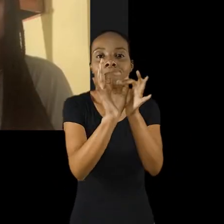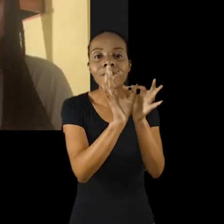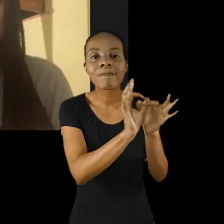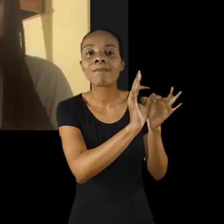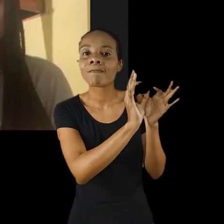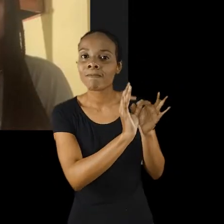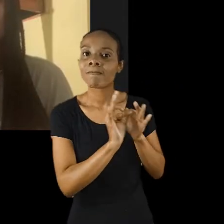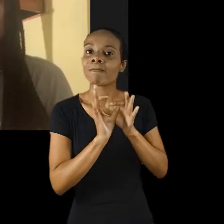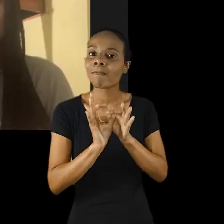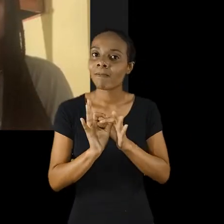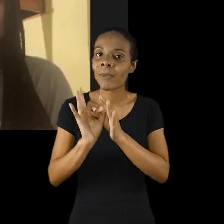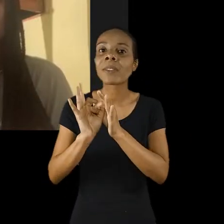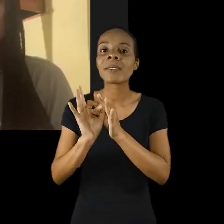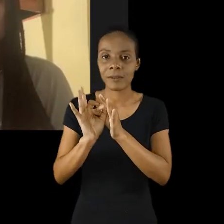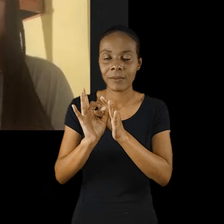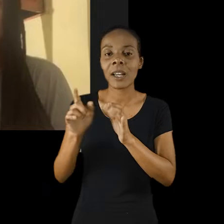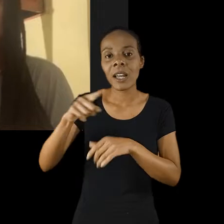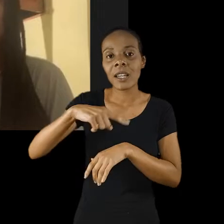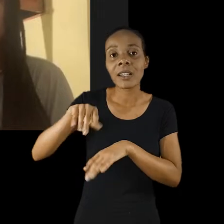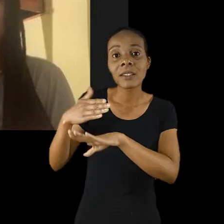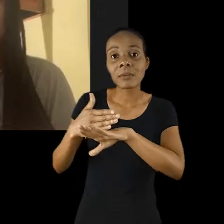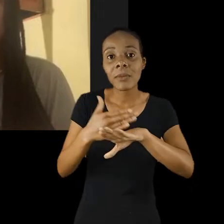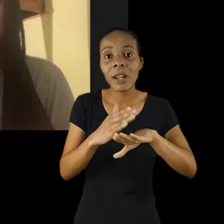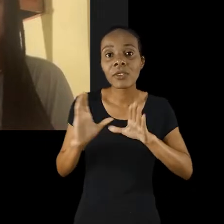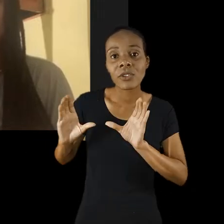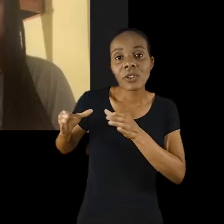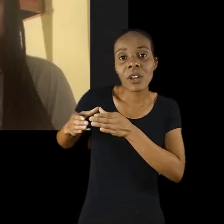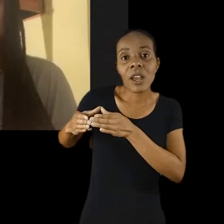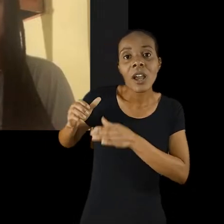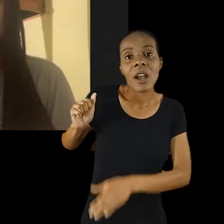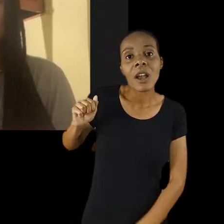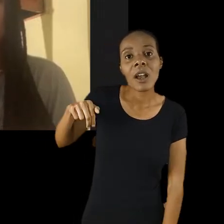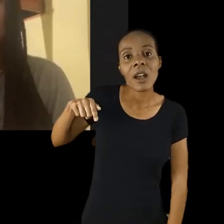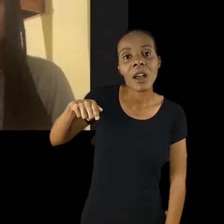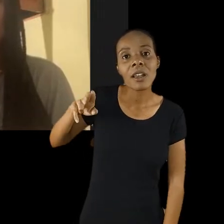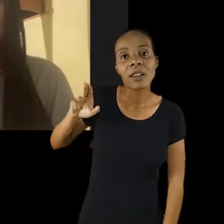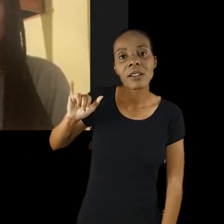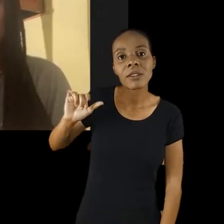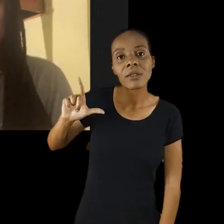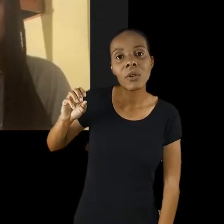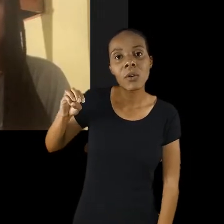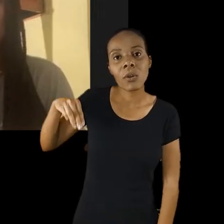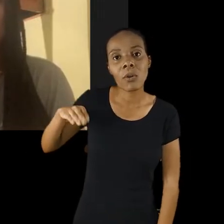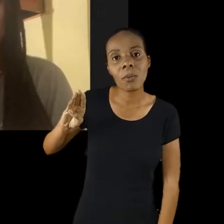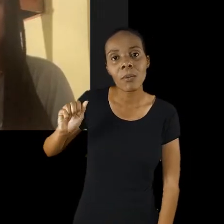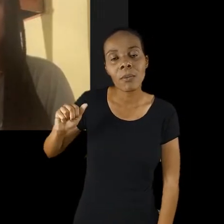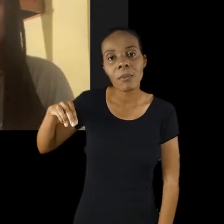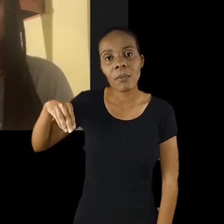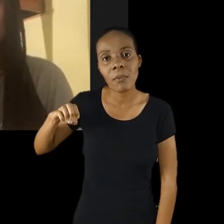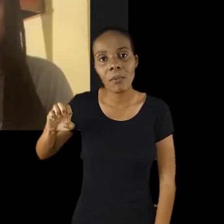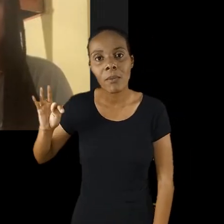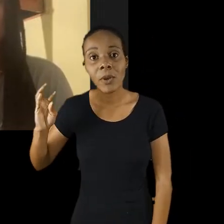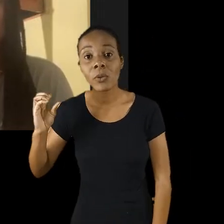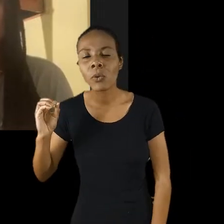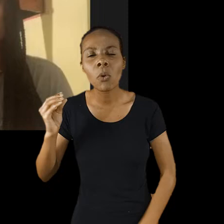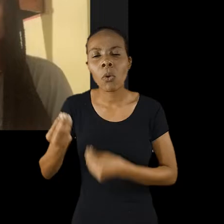desses aquilombamentos que a gente vai fazendo, como que isso é para vocês também, assim, como que é esse campo de resistência e